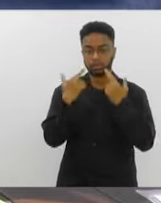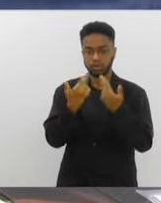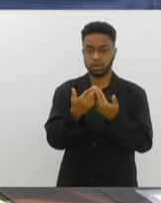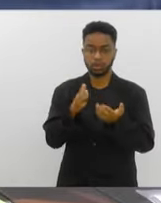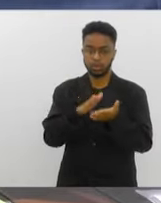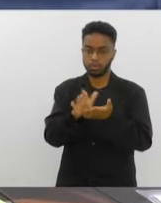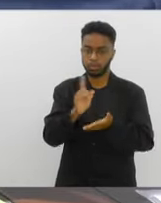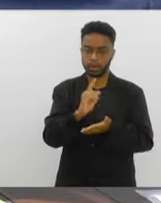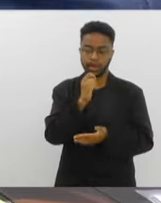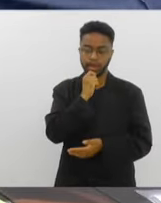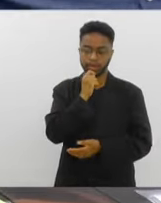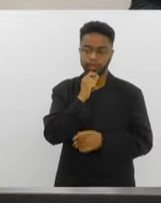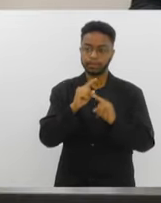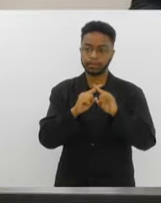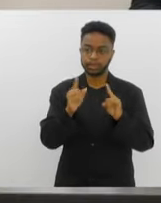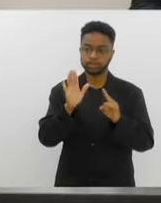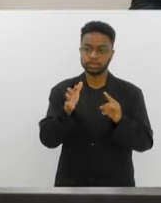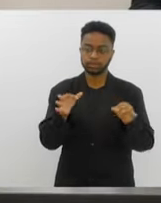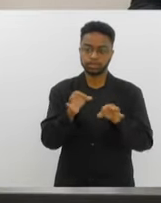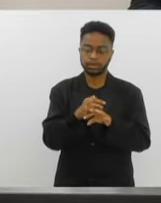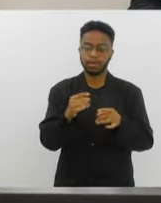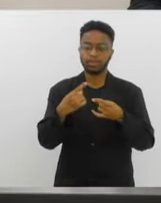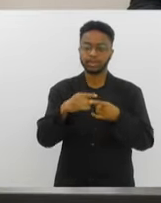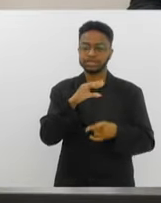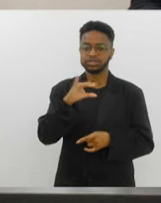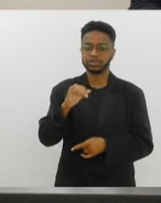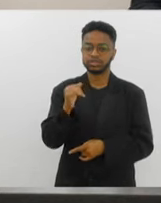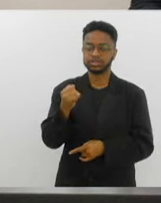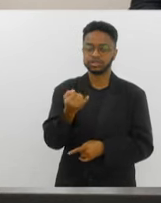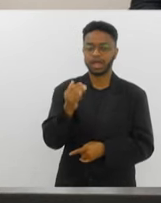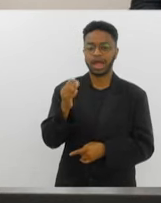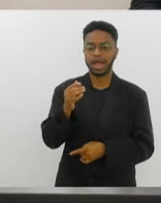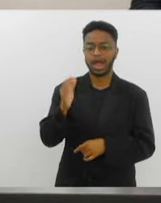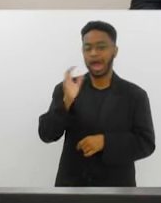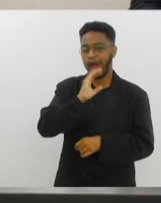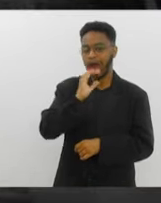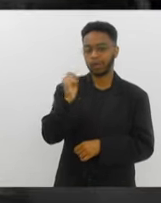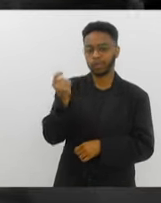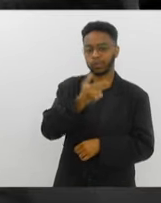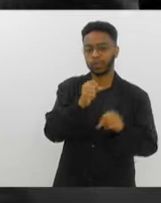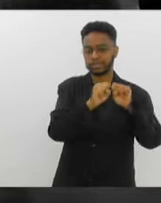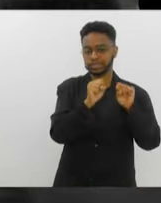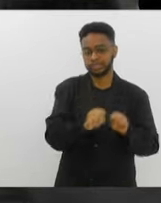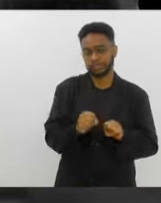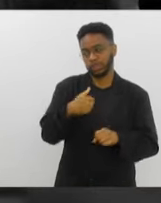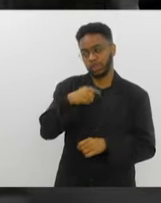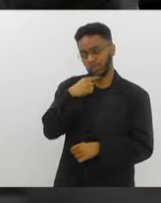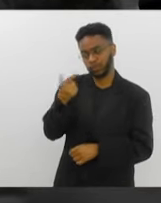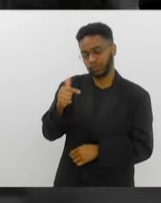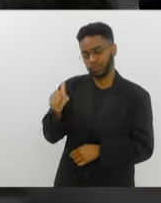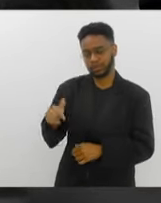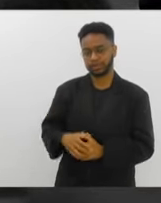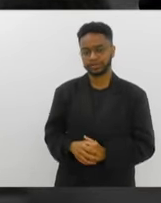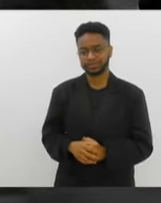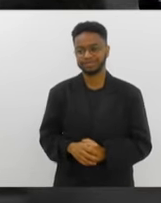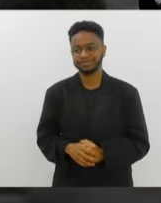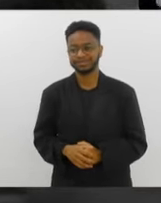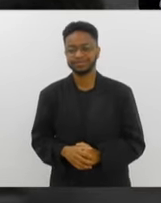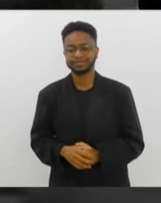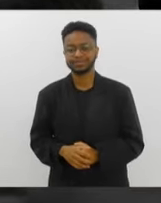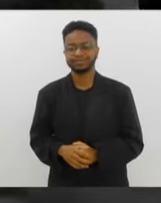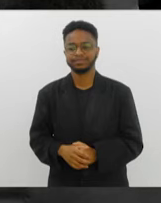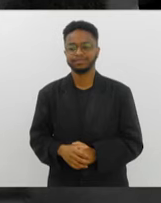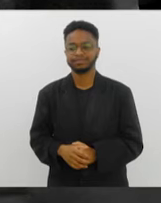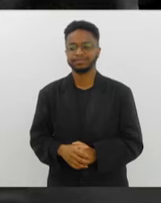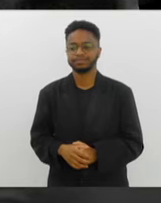mas foi votado. Porque a CCJ trabalha mais rápido que o sistema. Quanto a isso, não tem a menor dúvida. Não paira dúvida